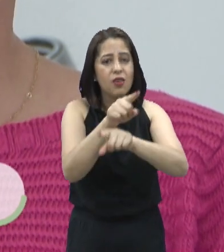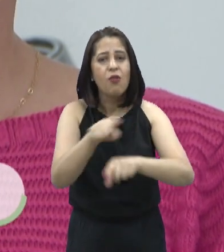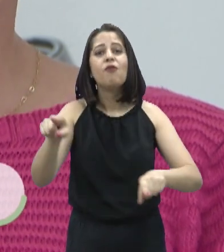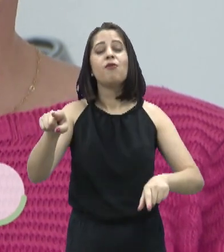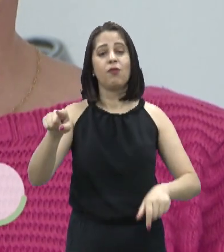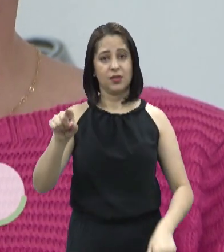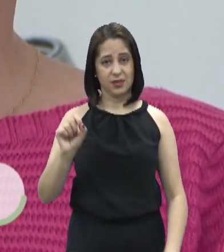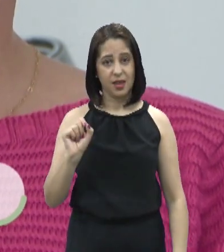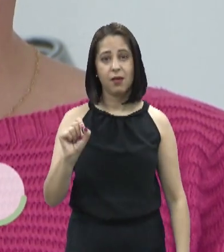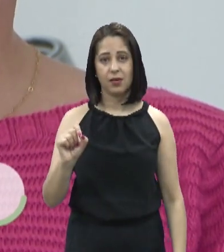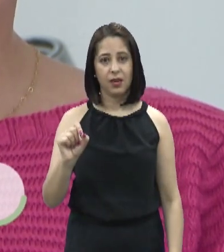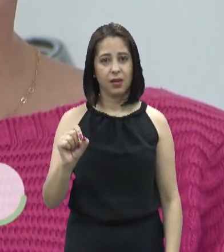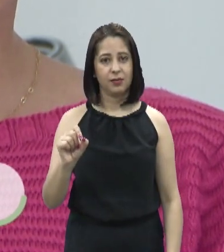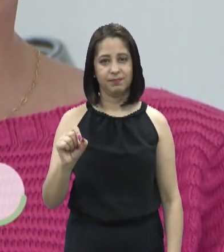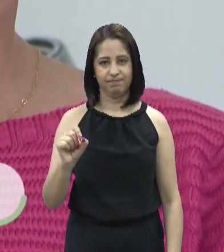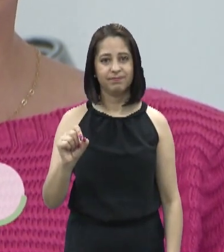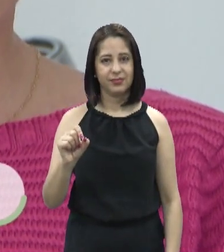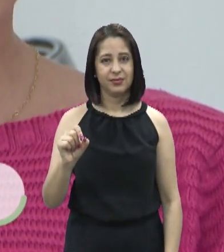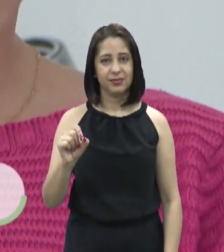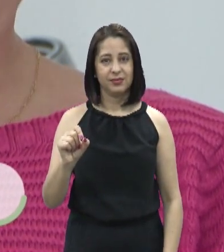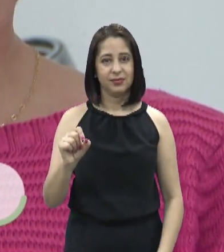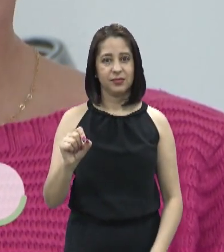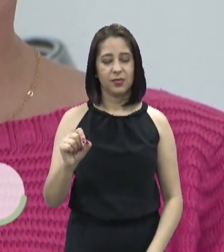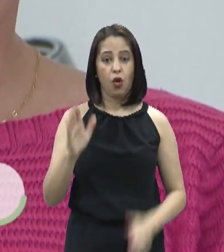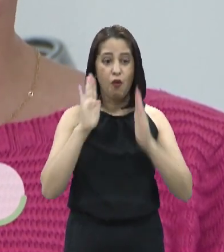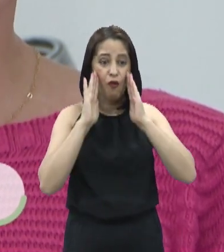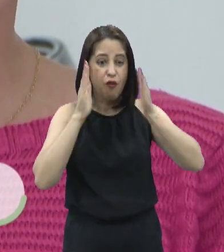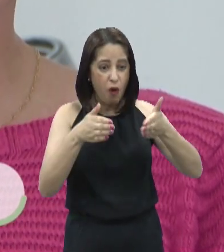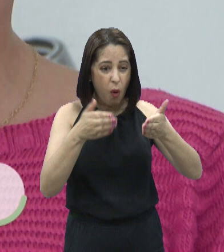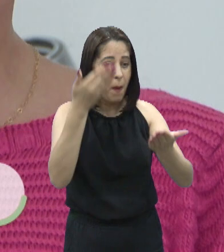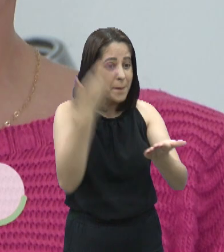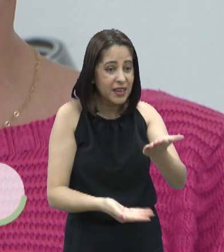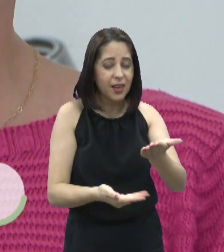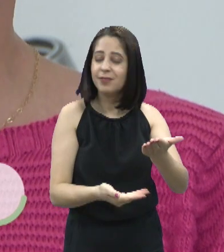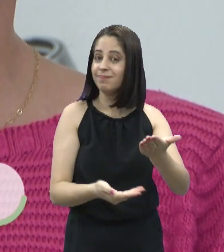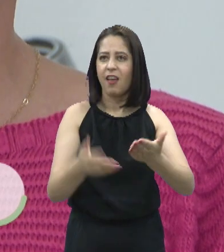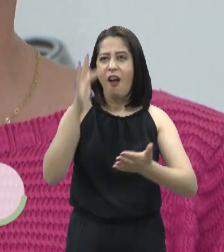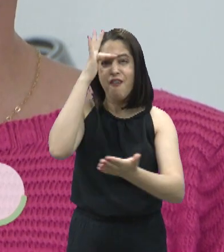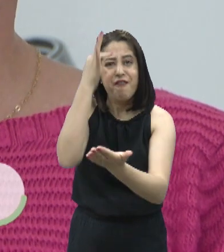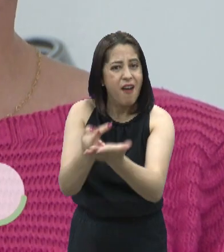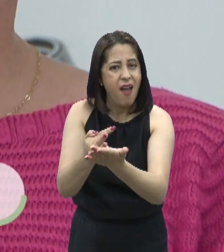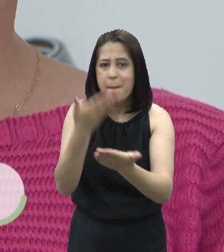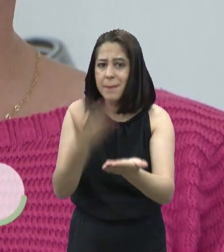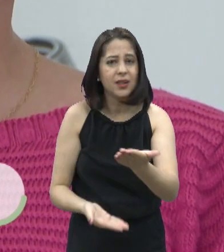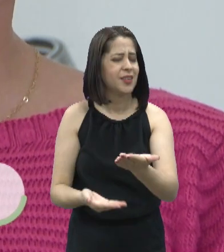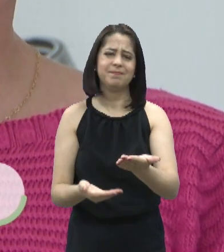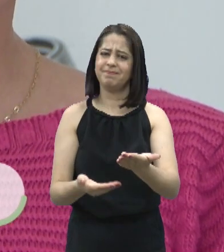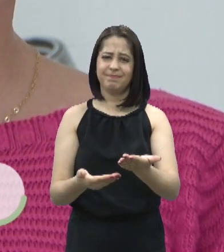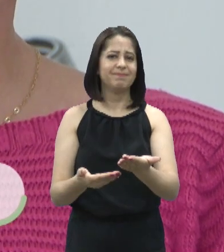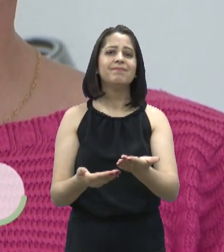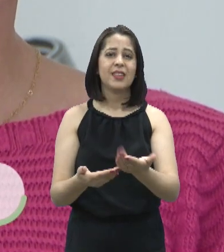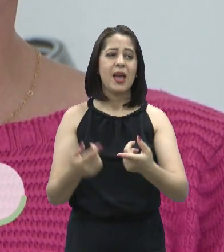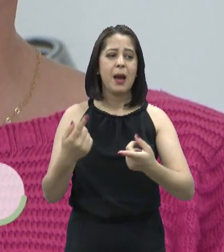mulheres: nunca perca o foco, a fé principalmente, que isso